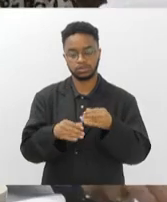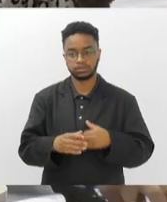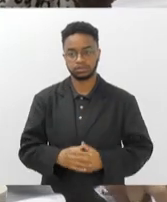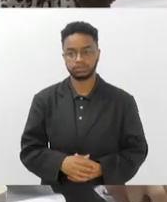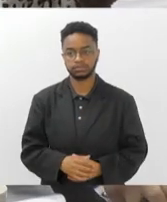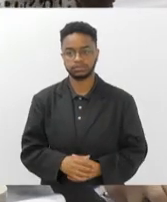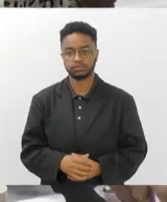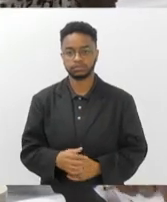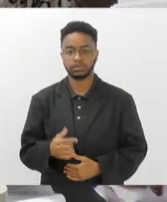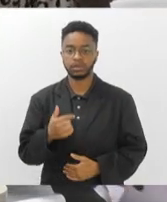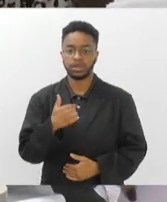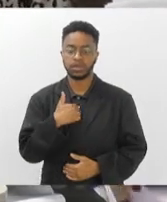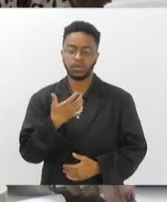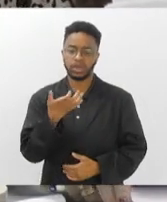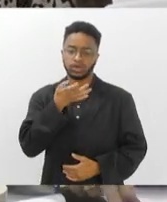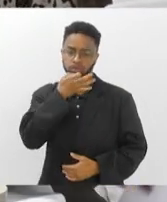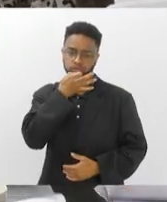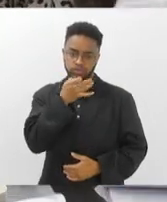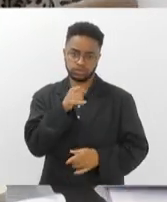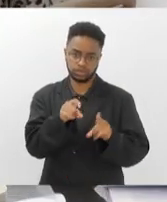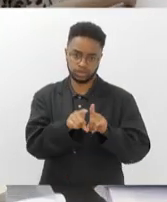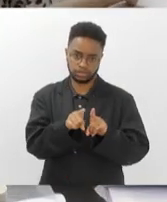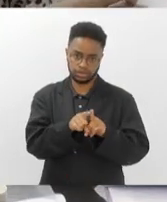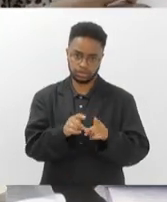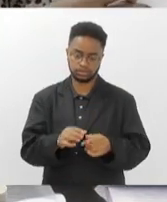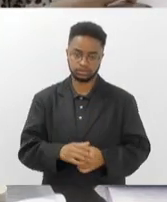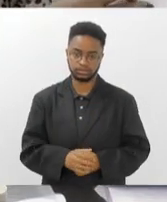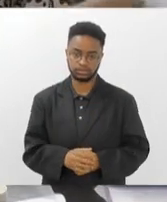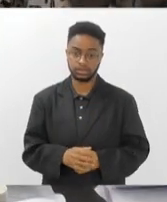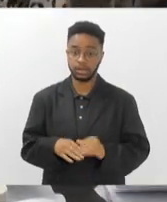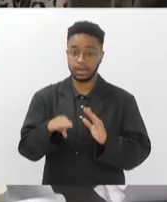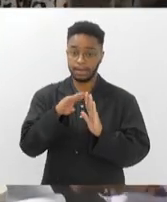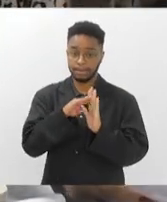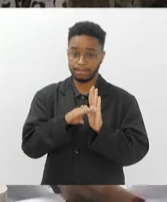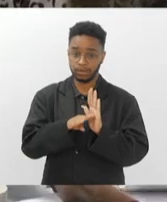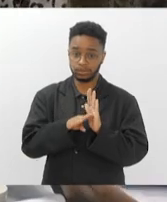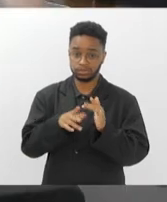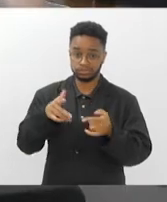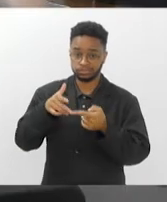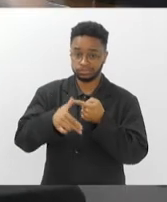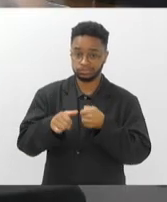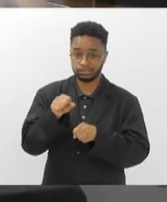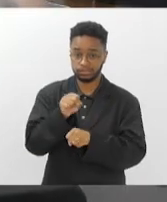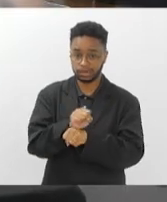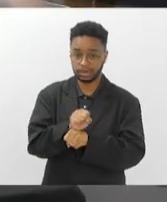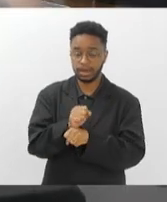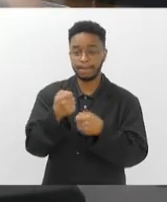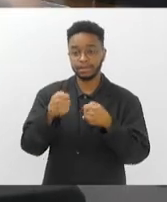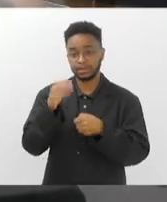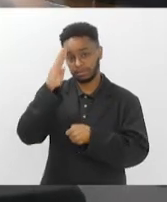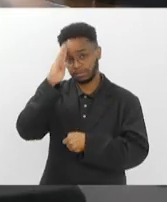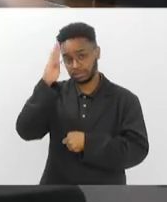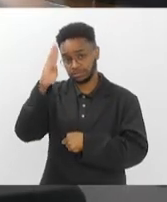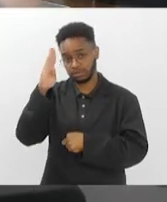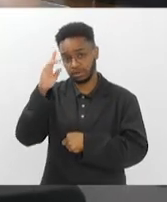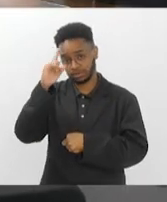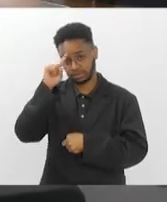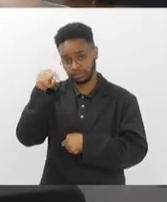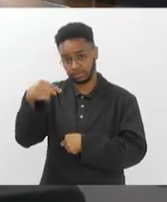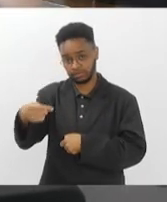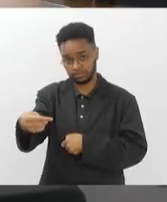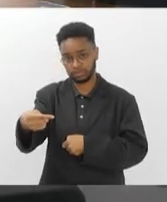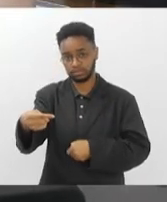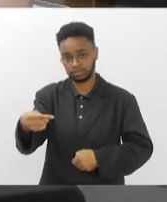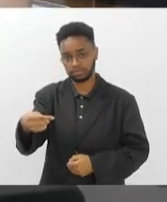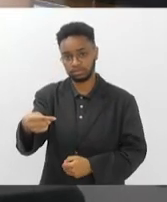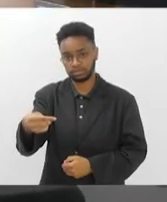queria também fazer uma sugestão, que esta pauta interrompida fosse a pauta principal da próxima. Sem